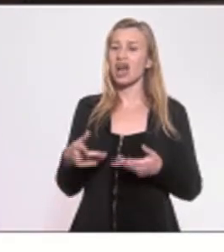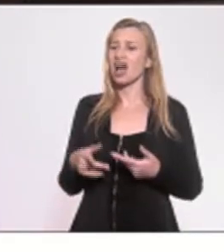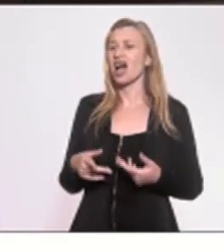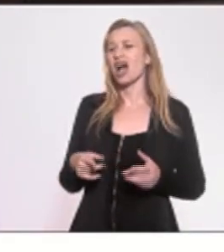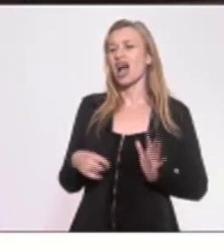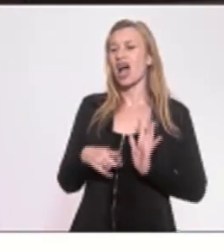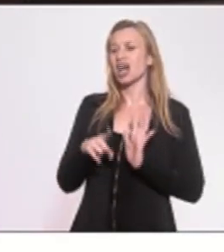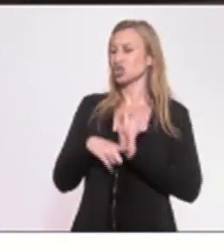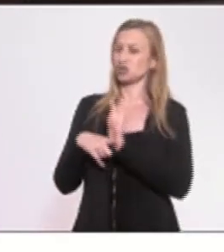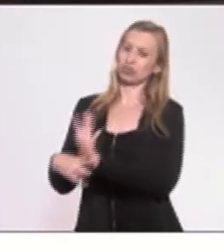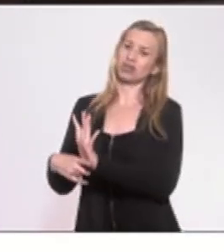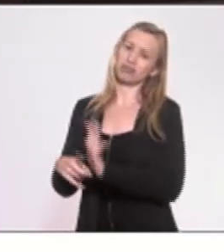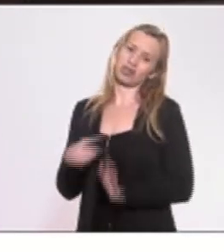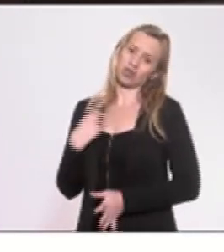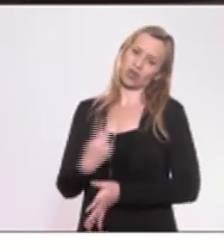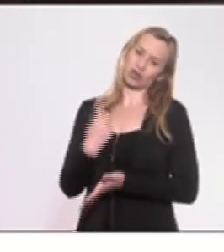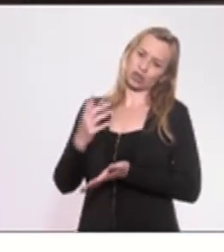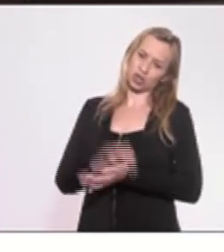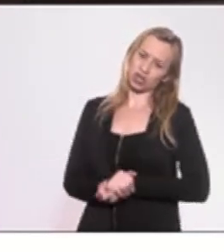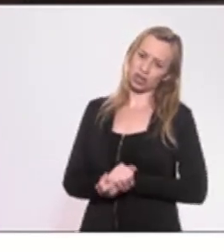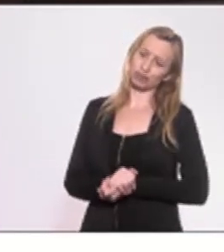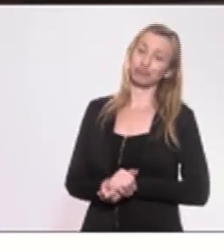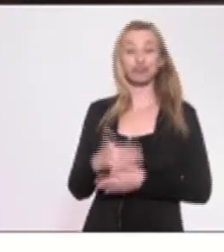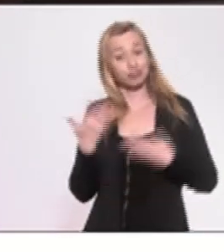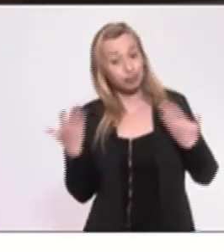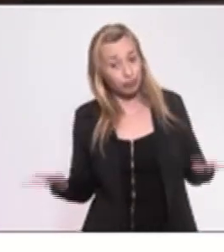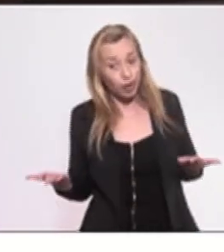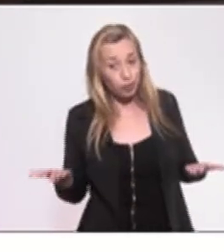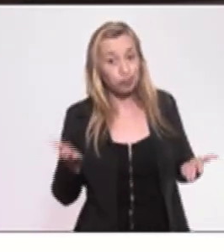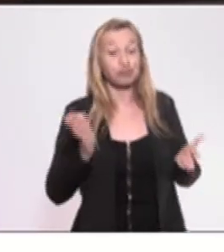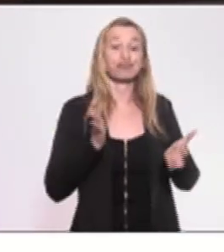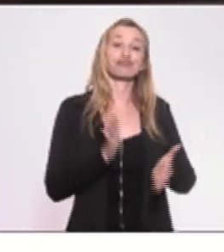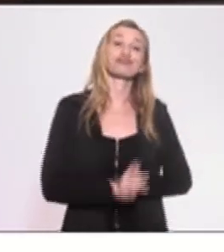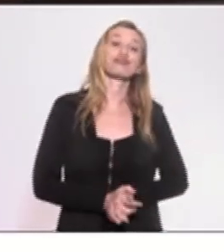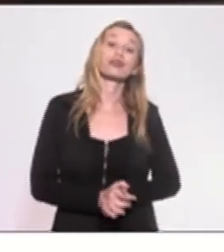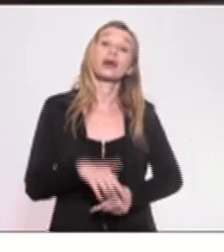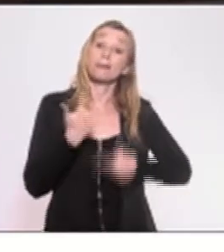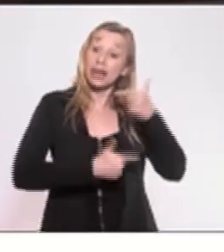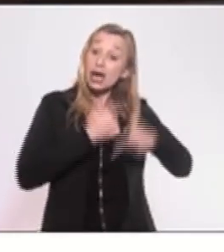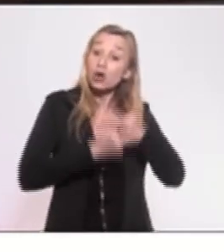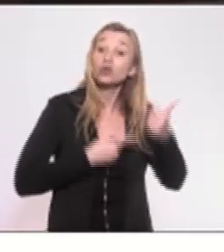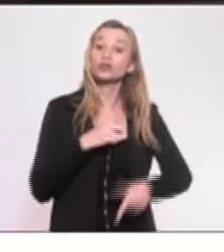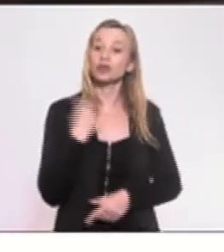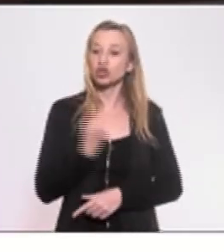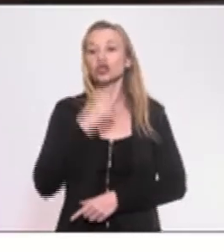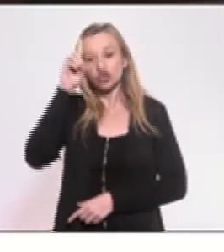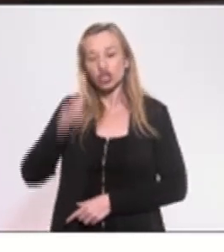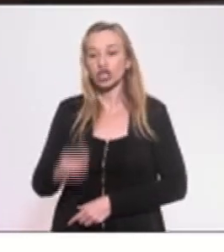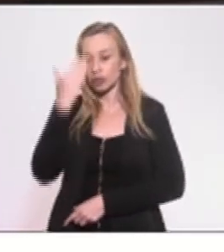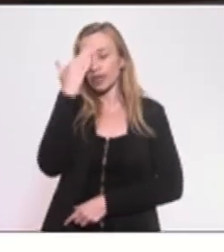favor. Então, cabe essa unidade pela luta pelos nossos direitos. Muito obrigado, senhor presidente.